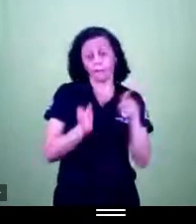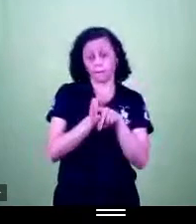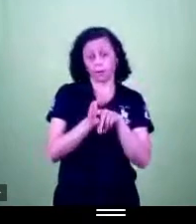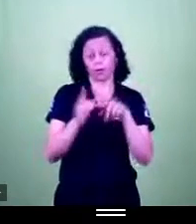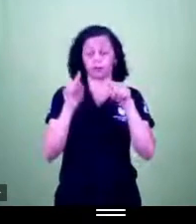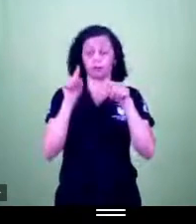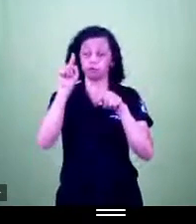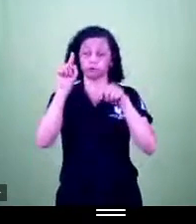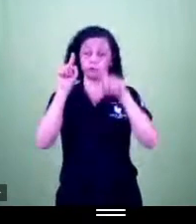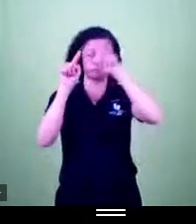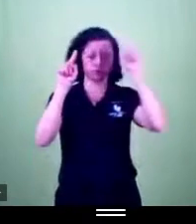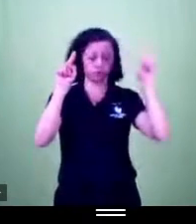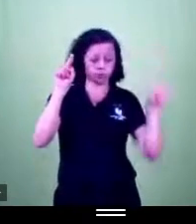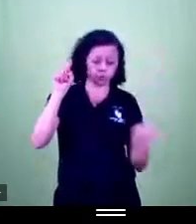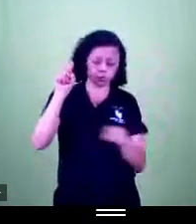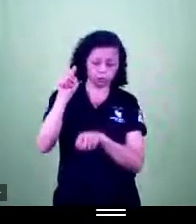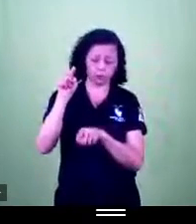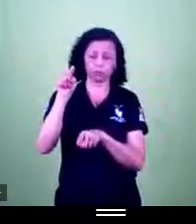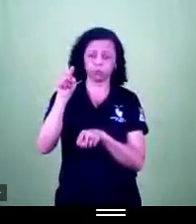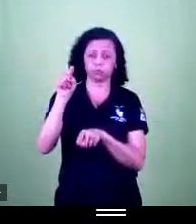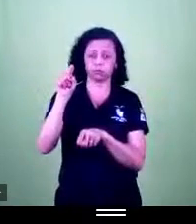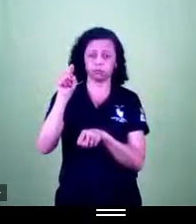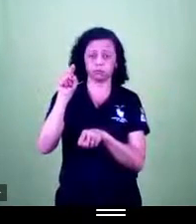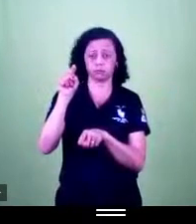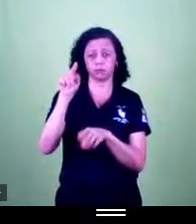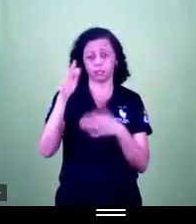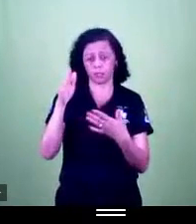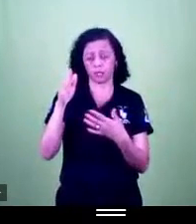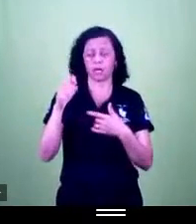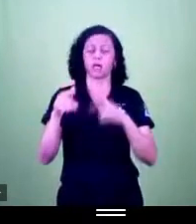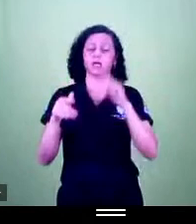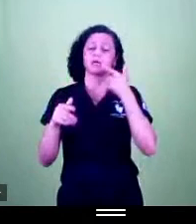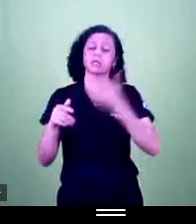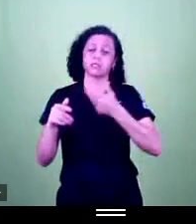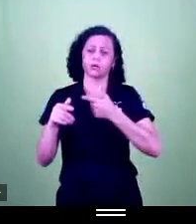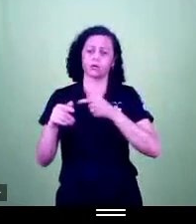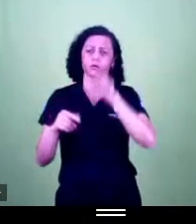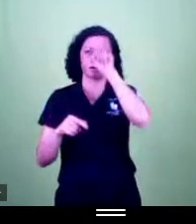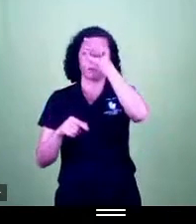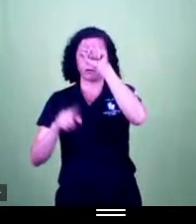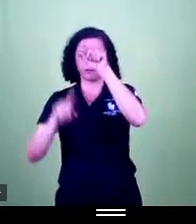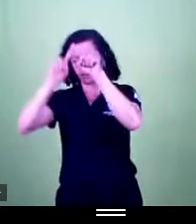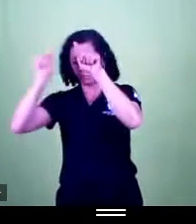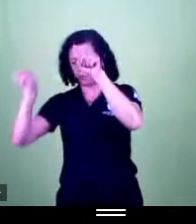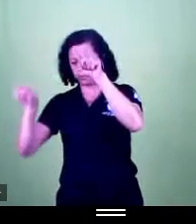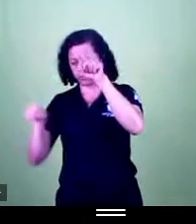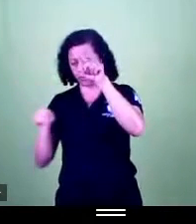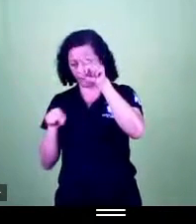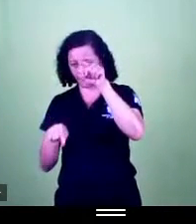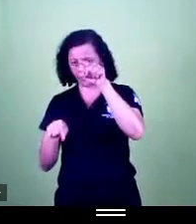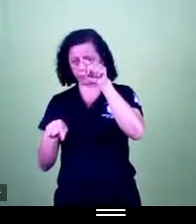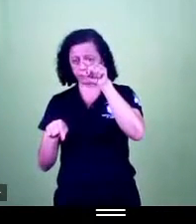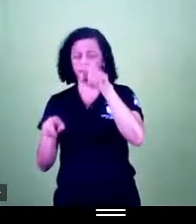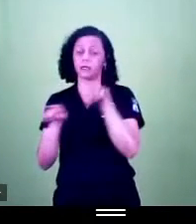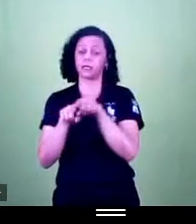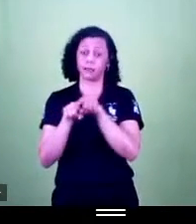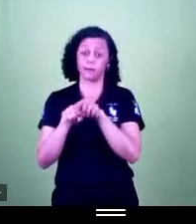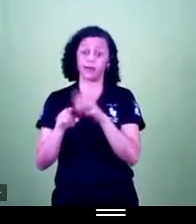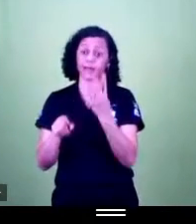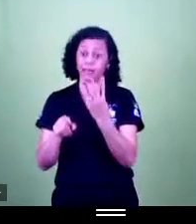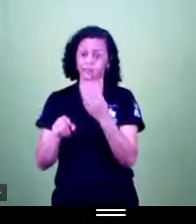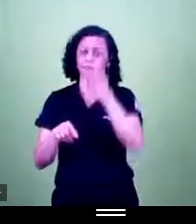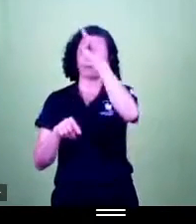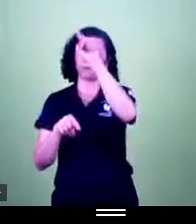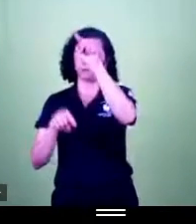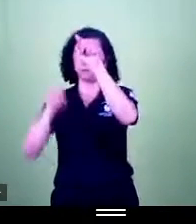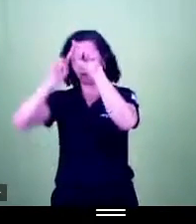aqui, daqui para cá em azul, um segundo ramo e um terceiro ramo. Ficou claro esses conceitos? Ah, professor, Leandro ficou um pouco de dúvida. Manda